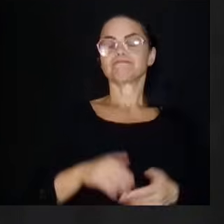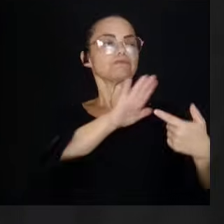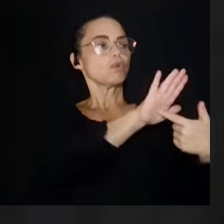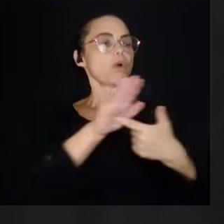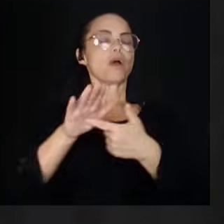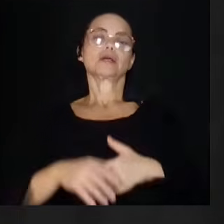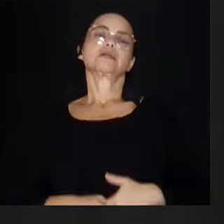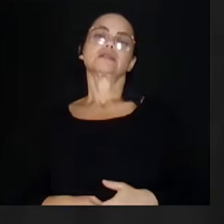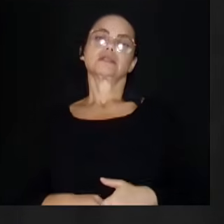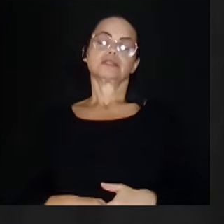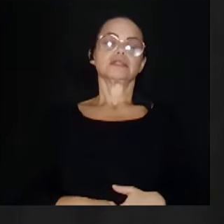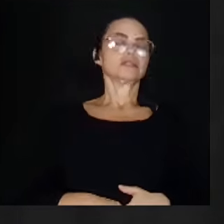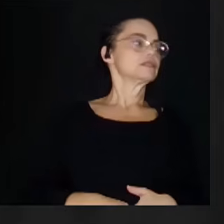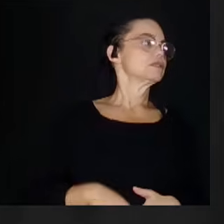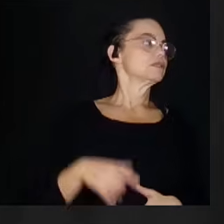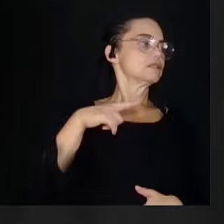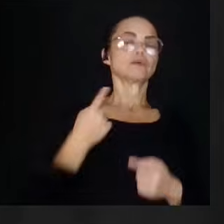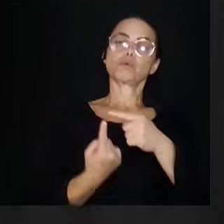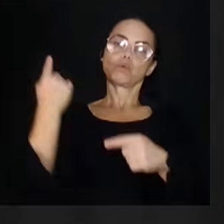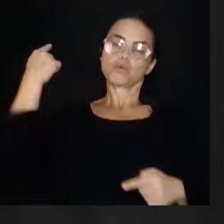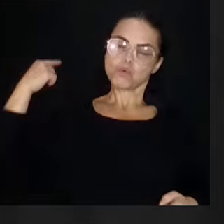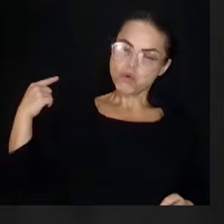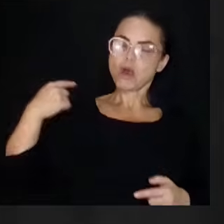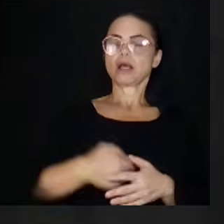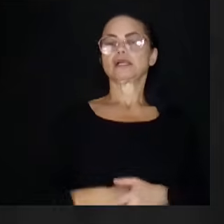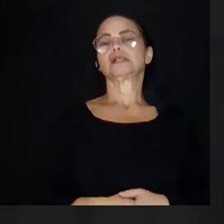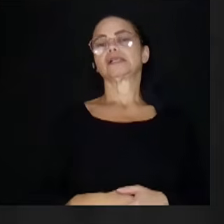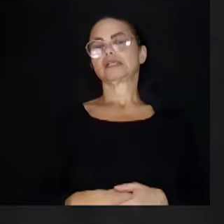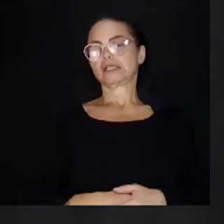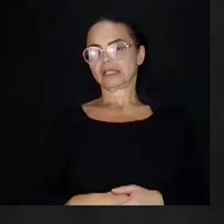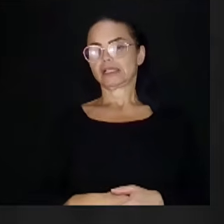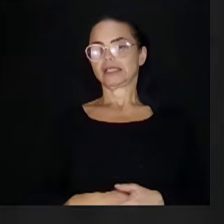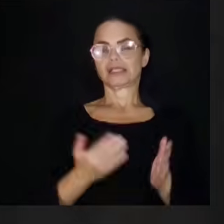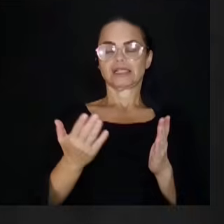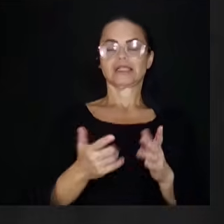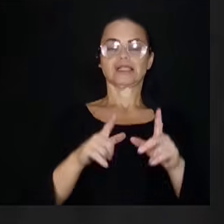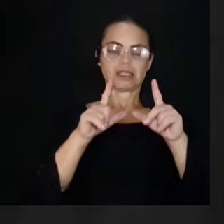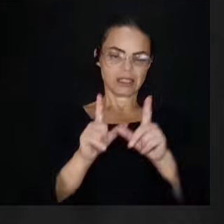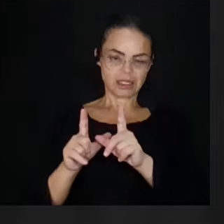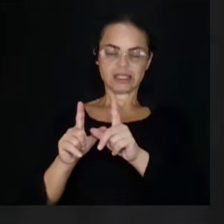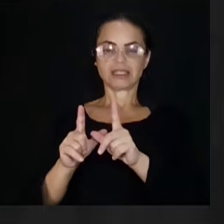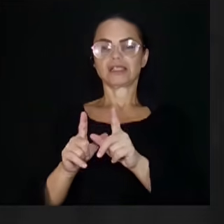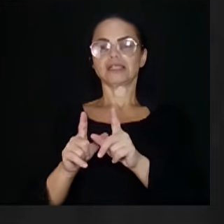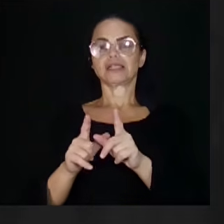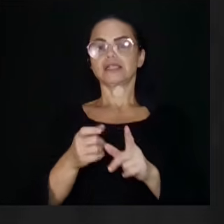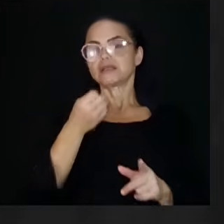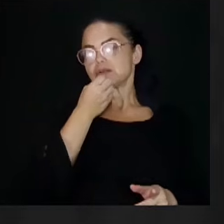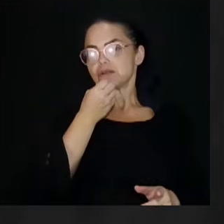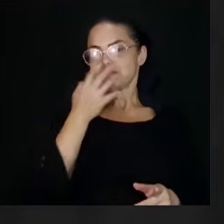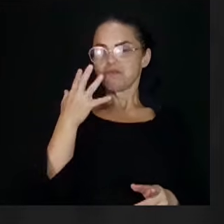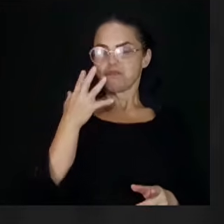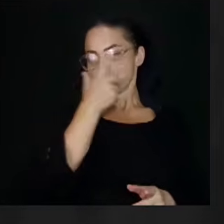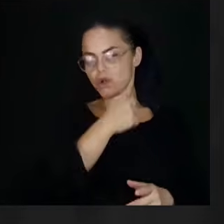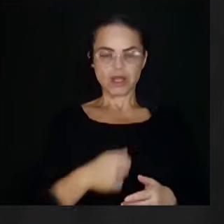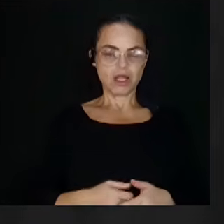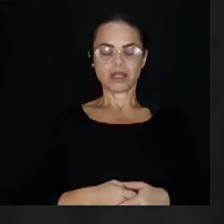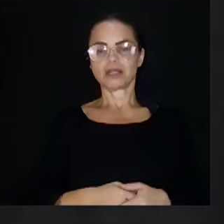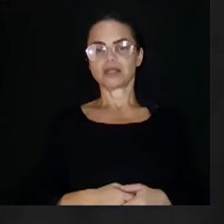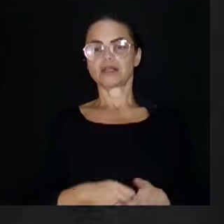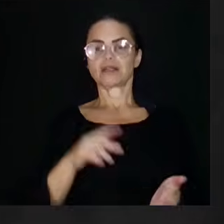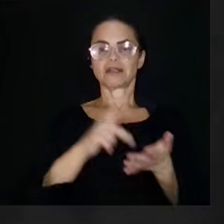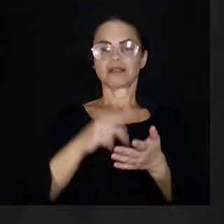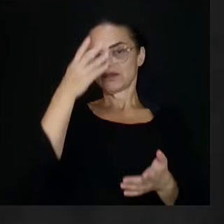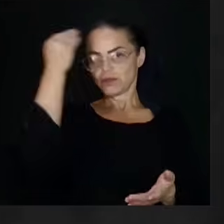que a gente tinha lá atrás, aquele quadradinho no jornal, né? Boa aparência, né? Ele seja de fato esquecido